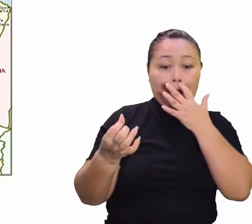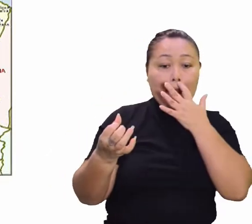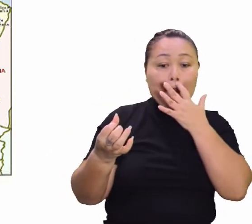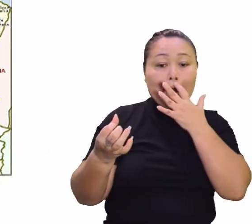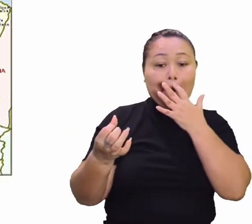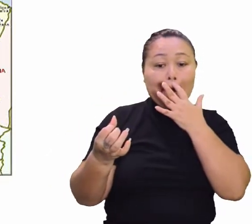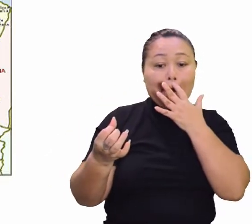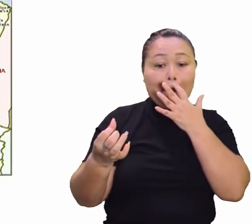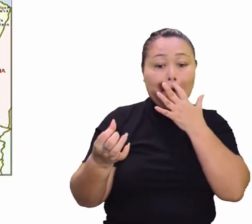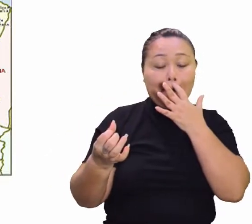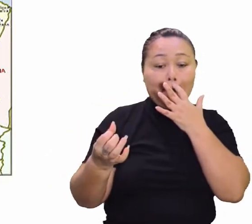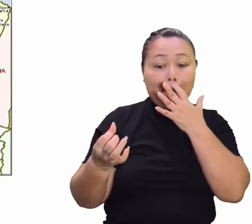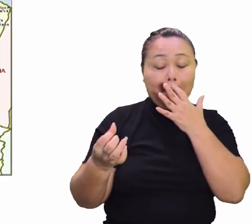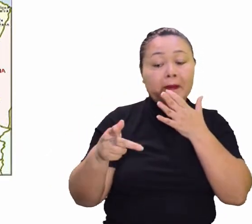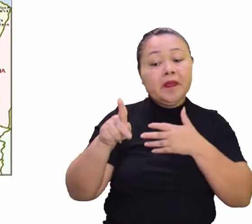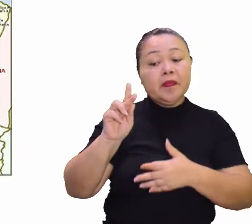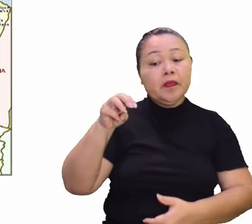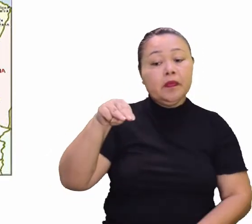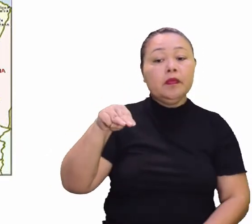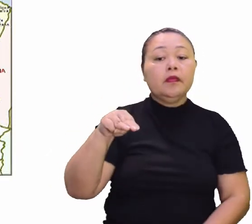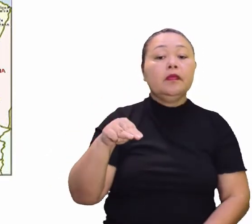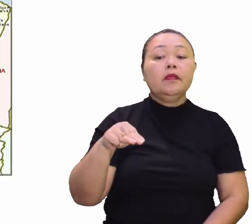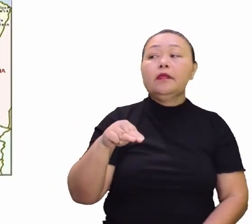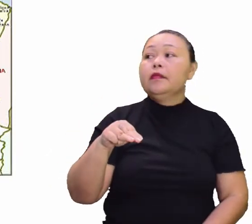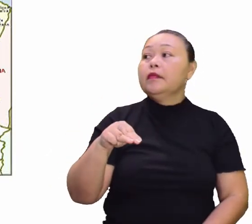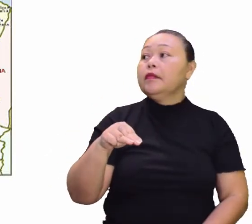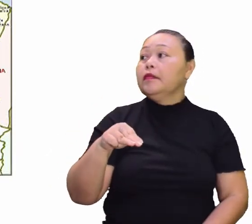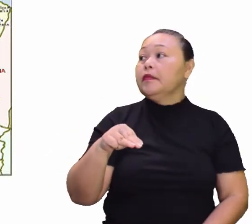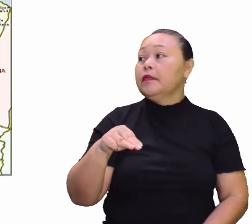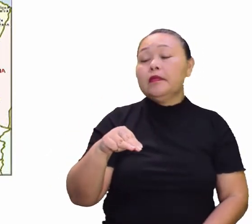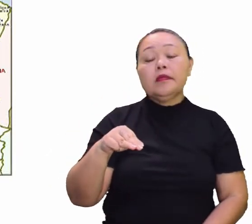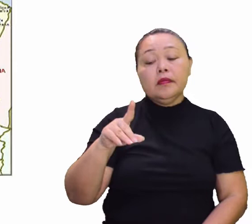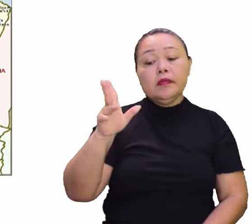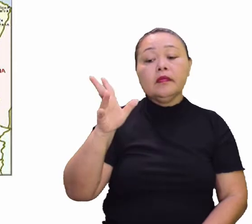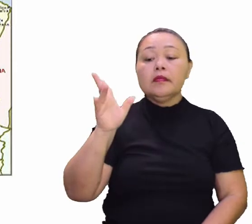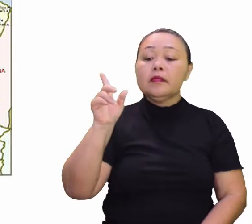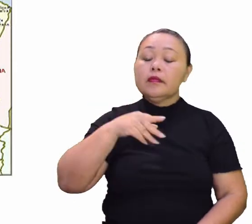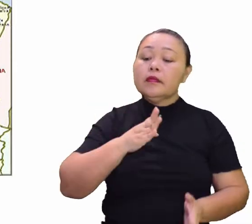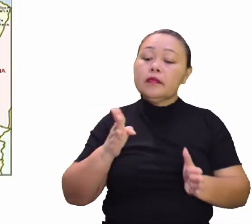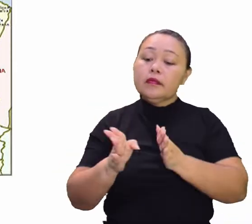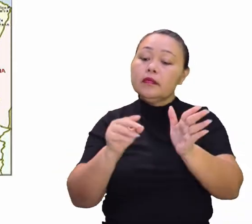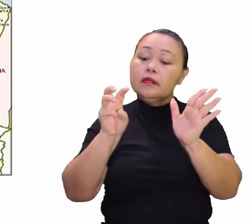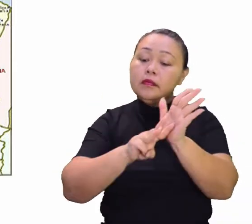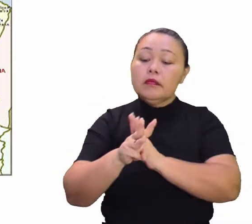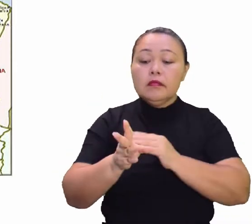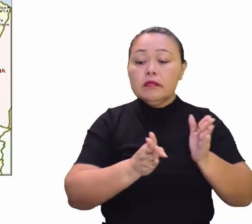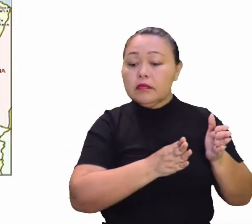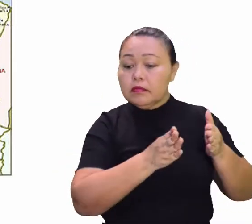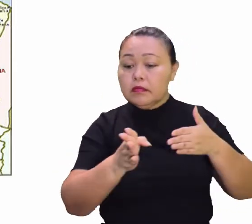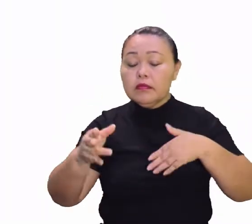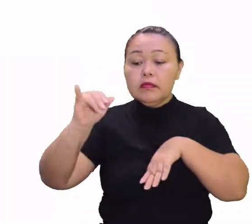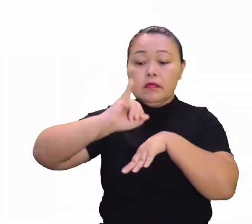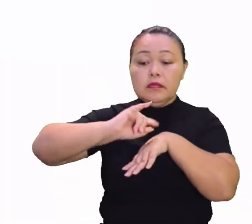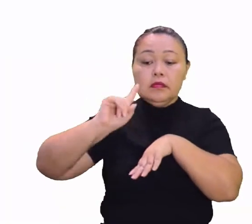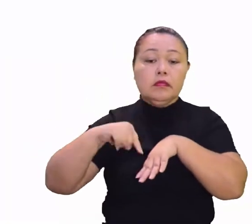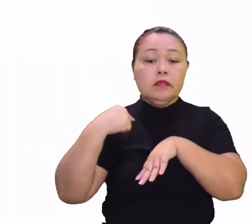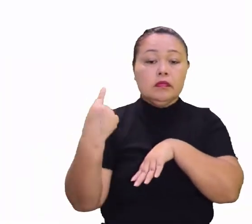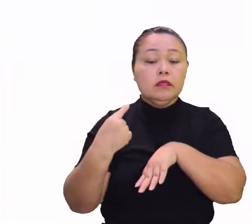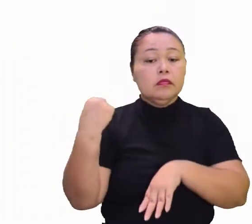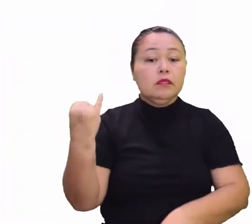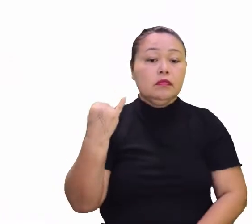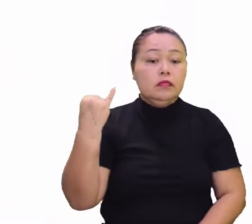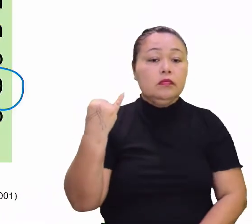876 quilômetros. Oi? É o rio que eu falei que cruza a nossa capital, né? Exatamente. E ele tem